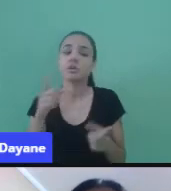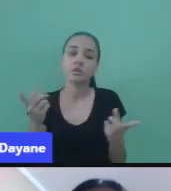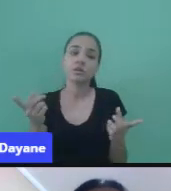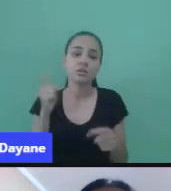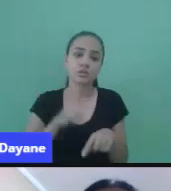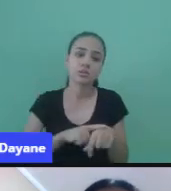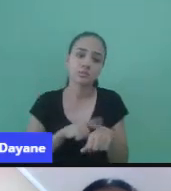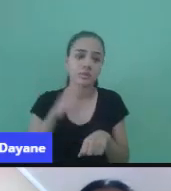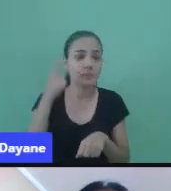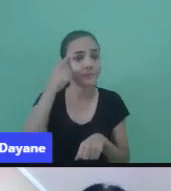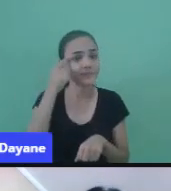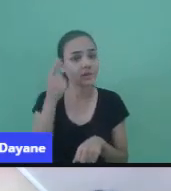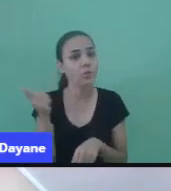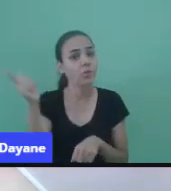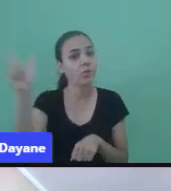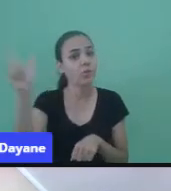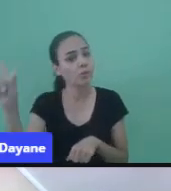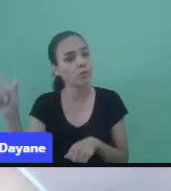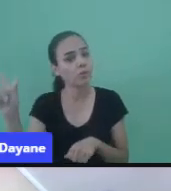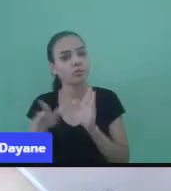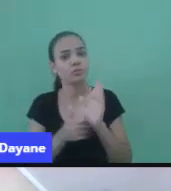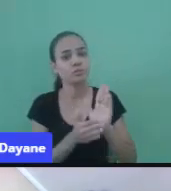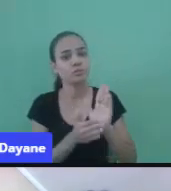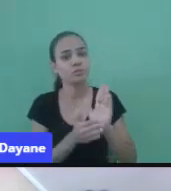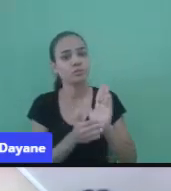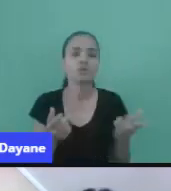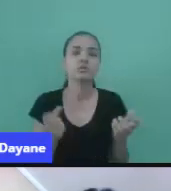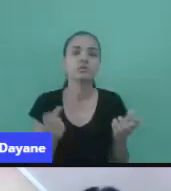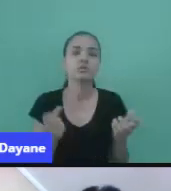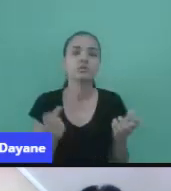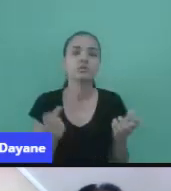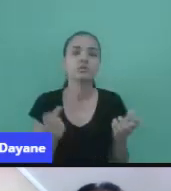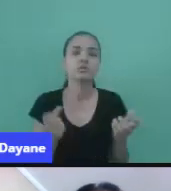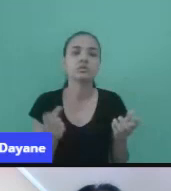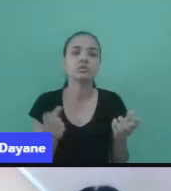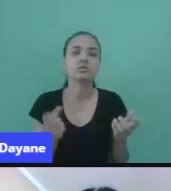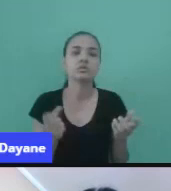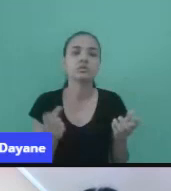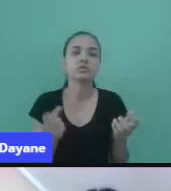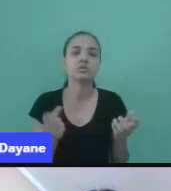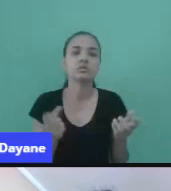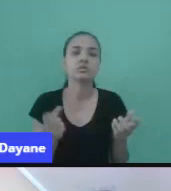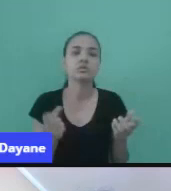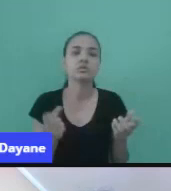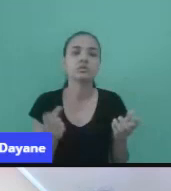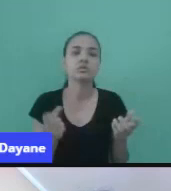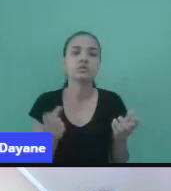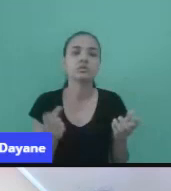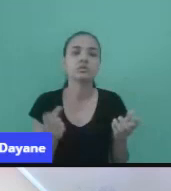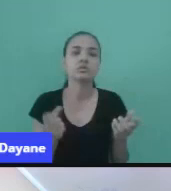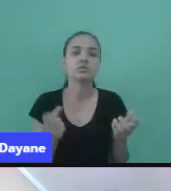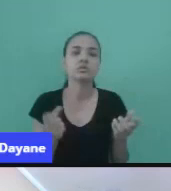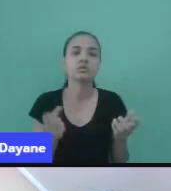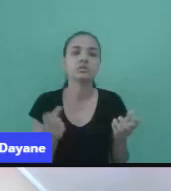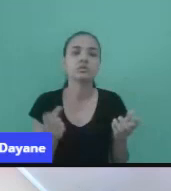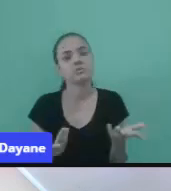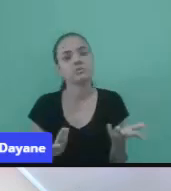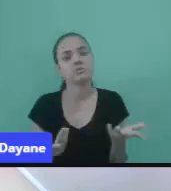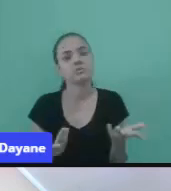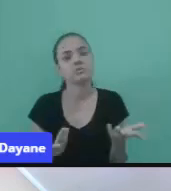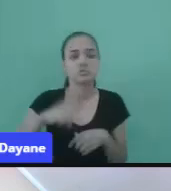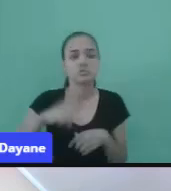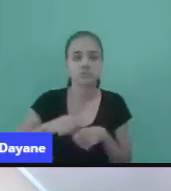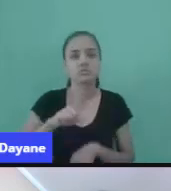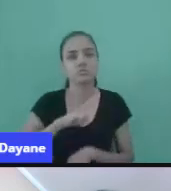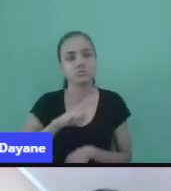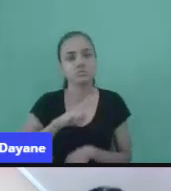uma proposta aqui de atividade, né, contando a previsão de aulas, etc., mas a nossa ideia aqui